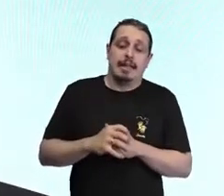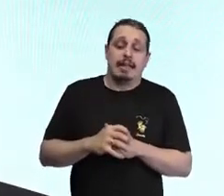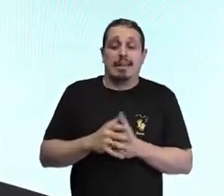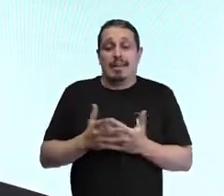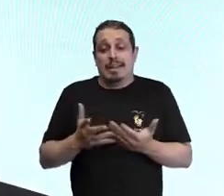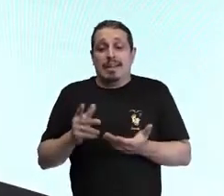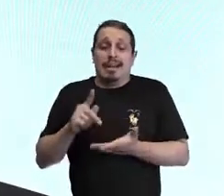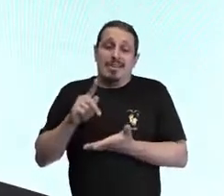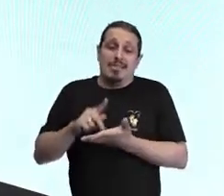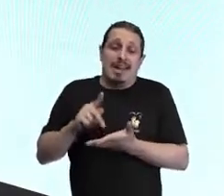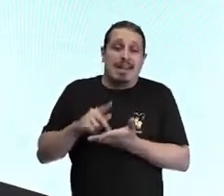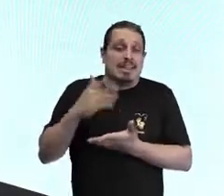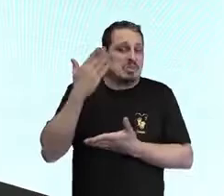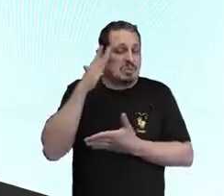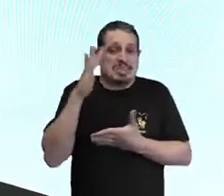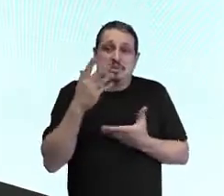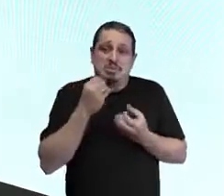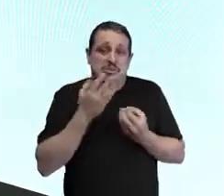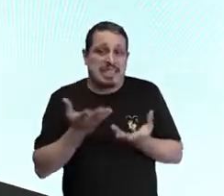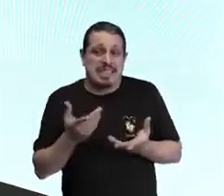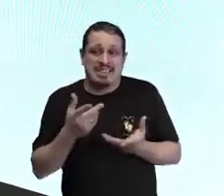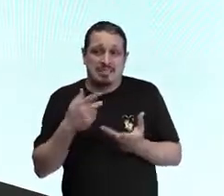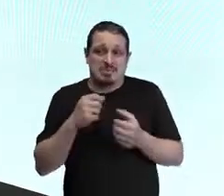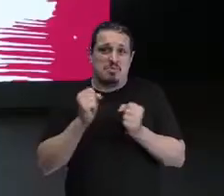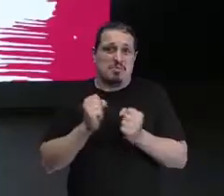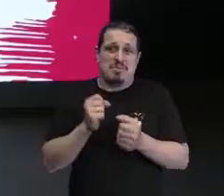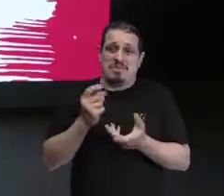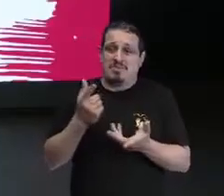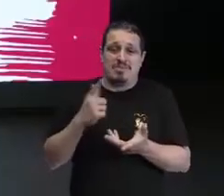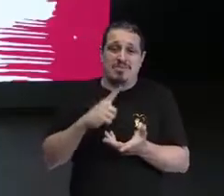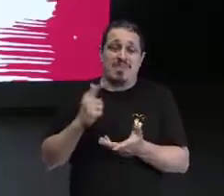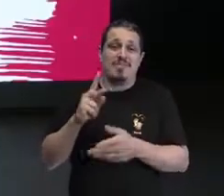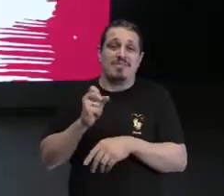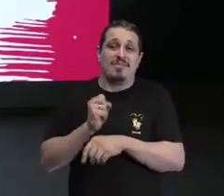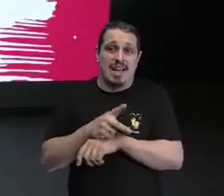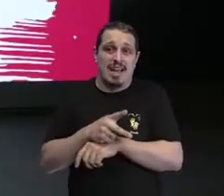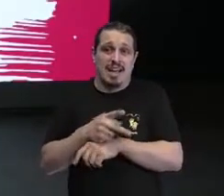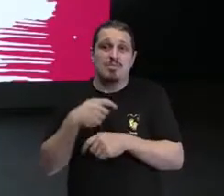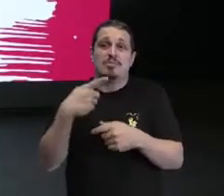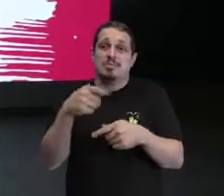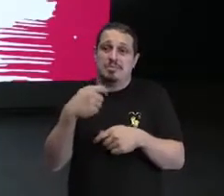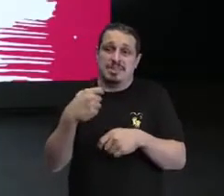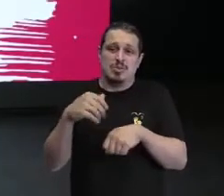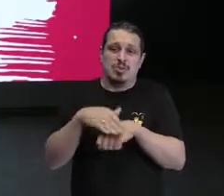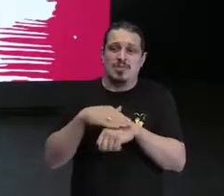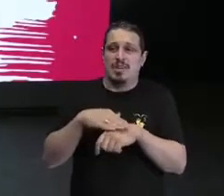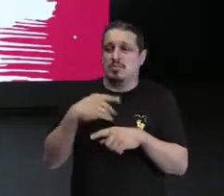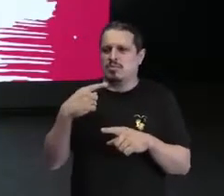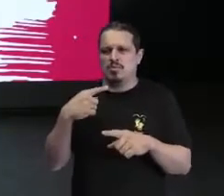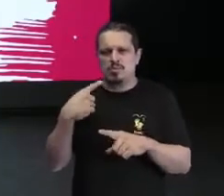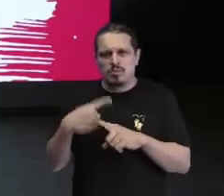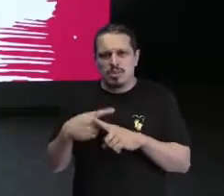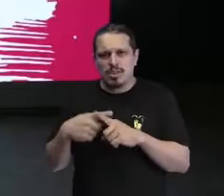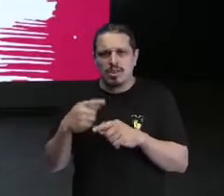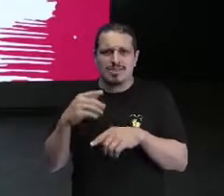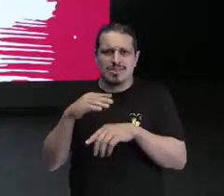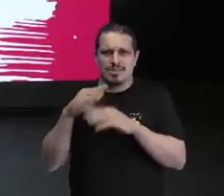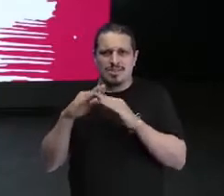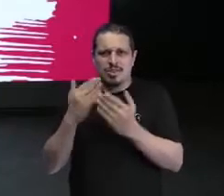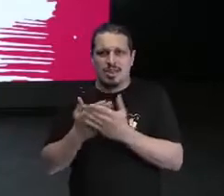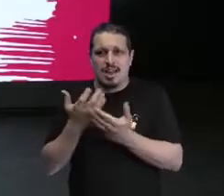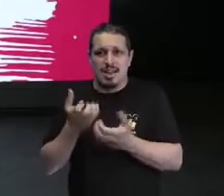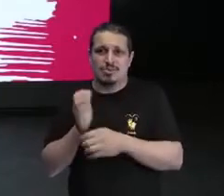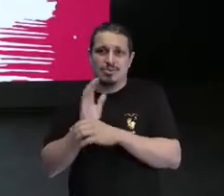bem se tem a vaga. A gente precisa conversar, porque eu não sei se a escola vai poder oferecer o que o seu filho